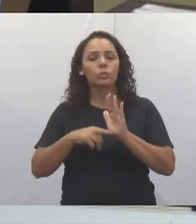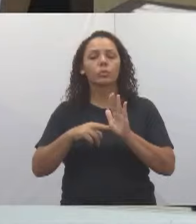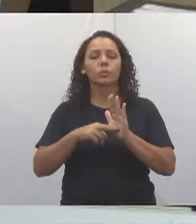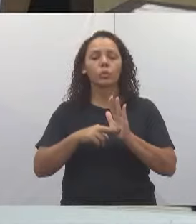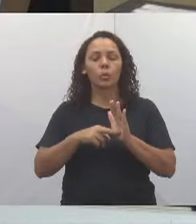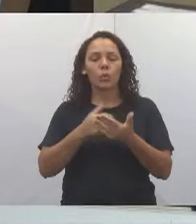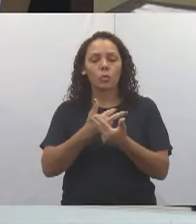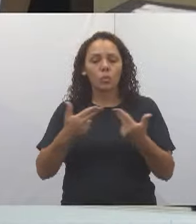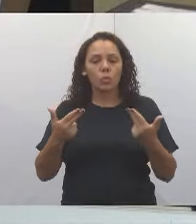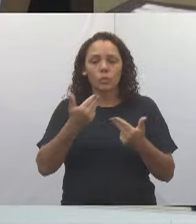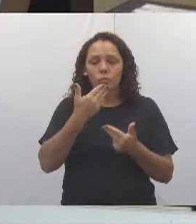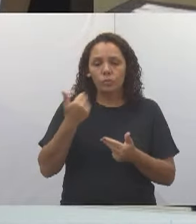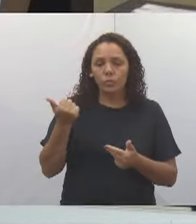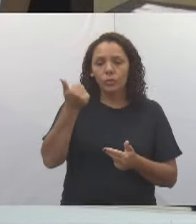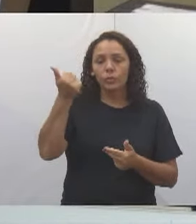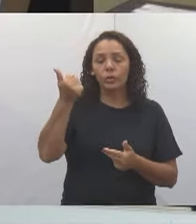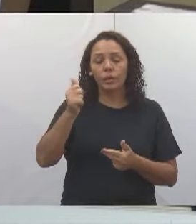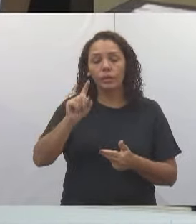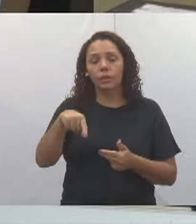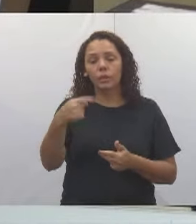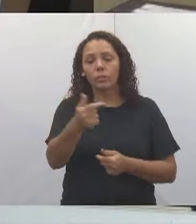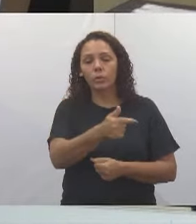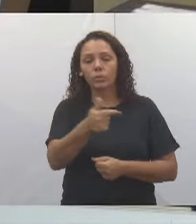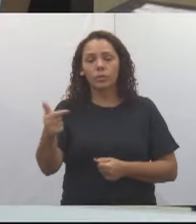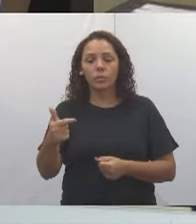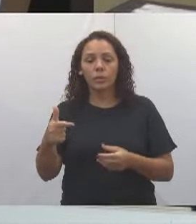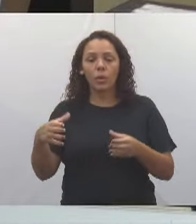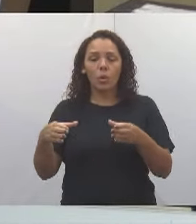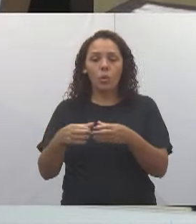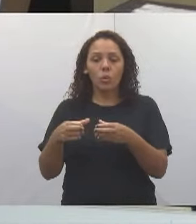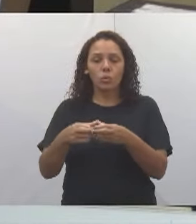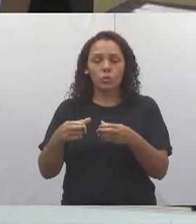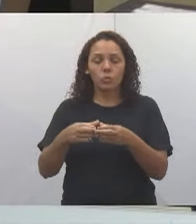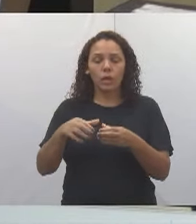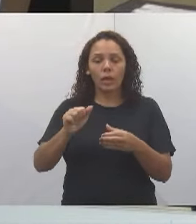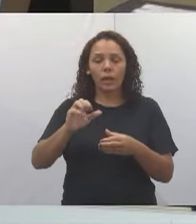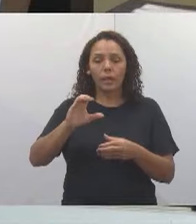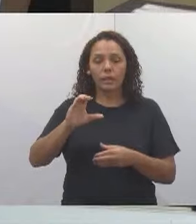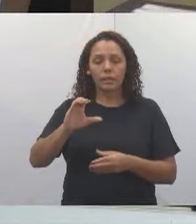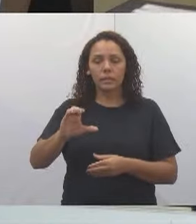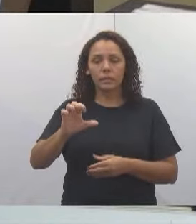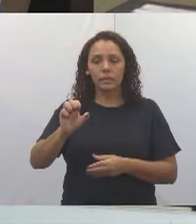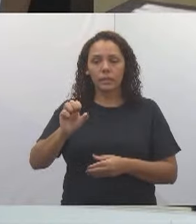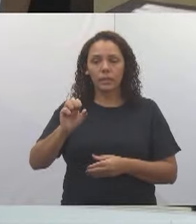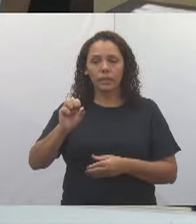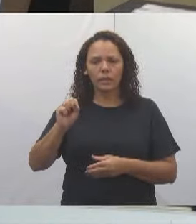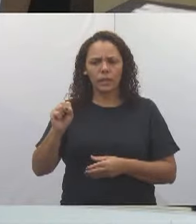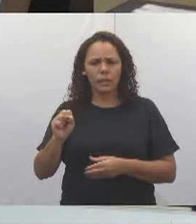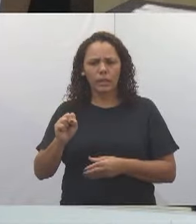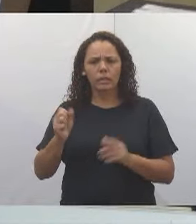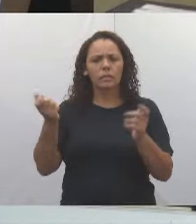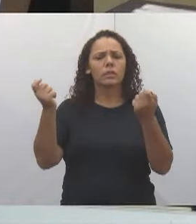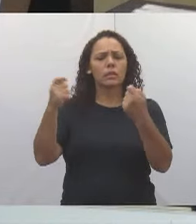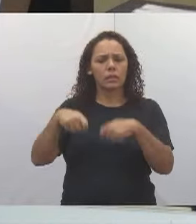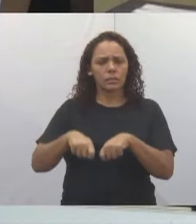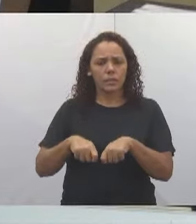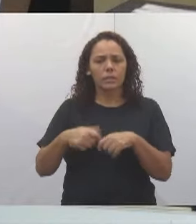tinha que melhorar. Na semana que vem, as equipes dos ACS vão ter uma